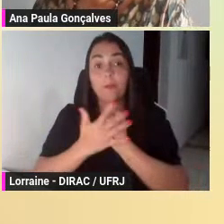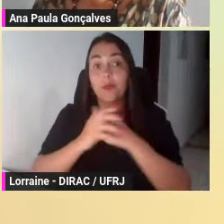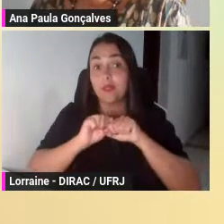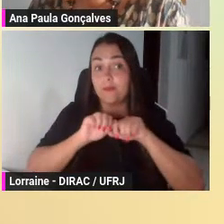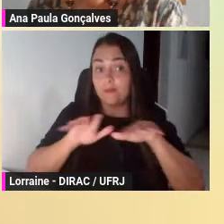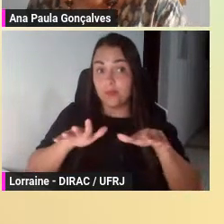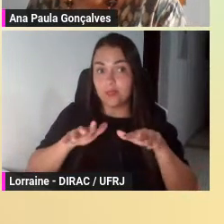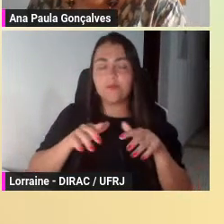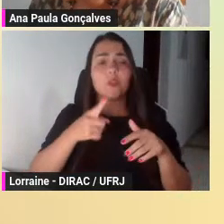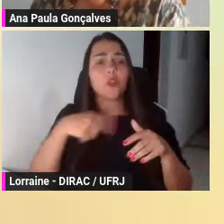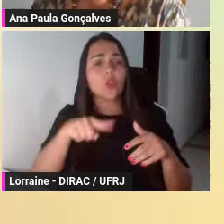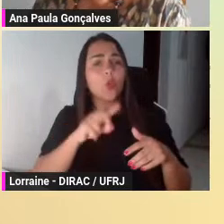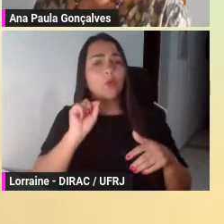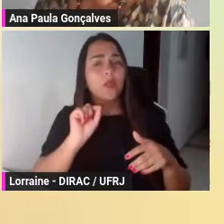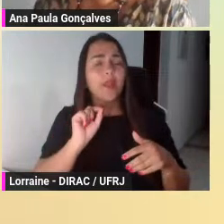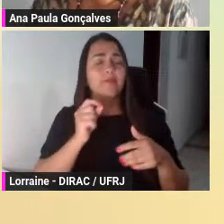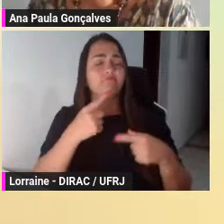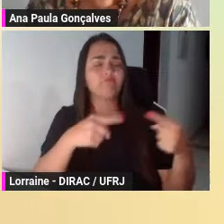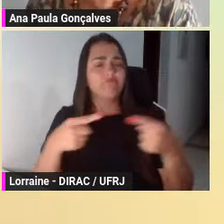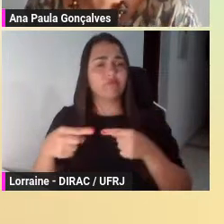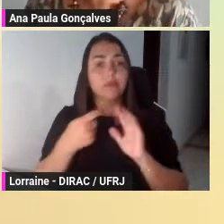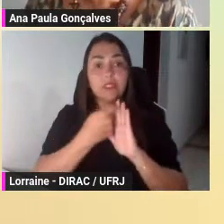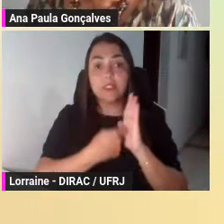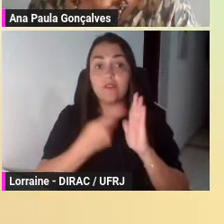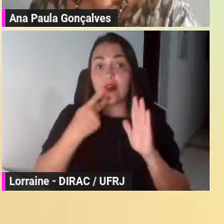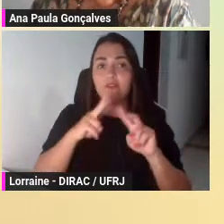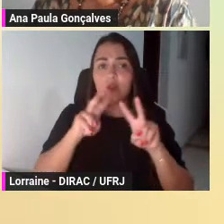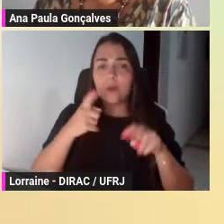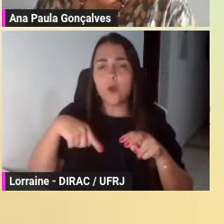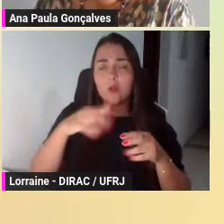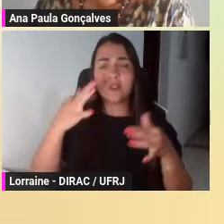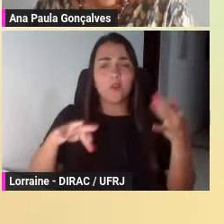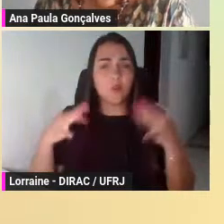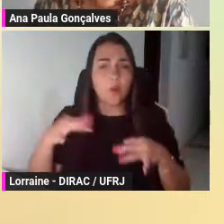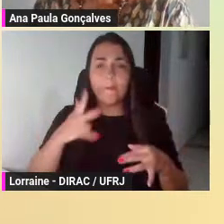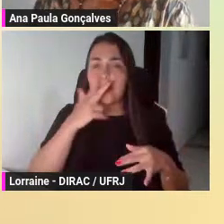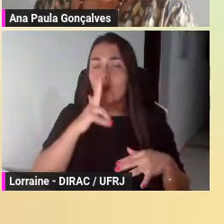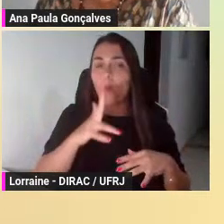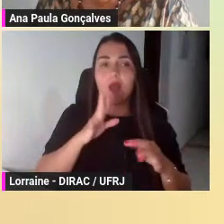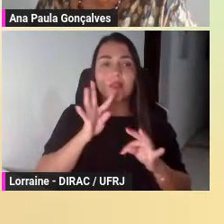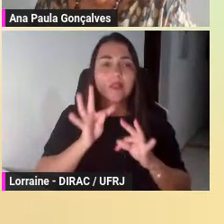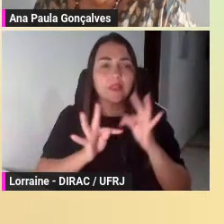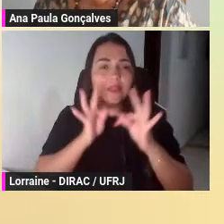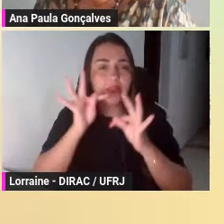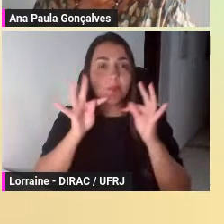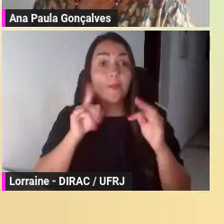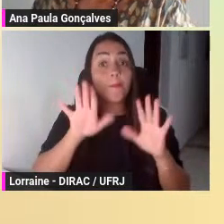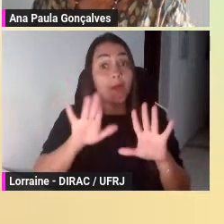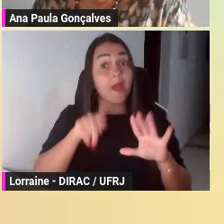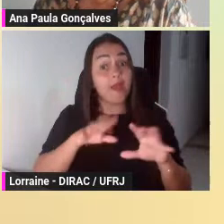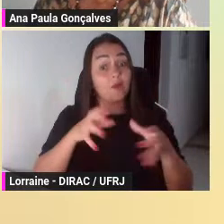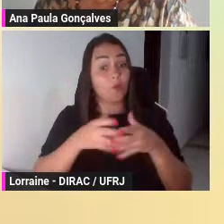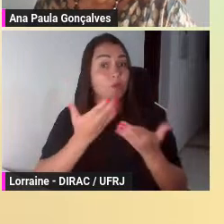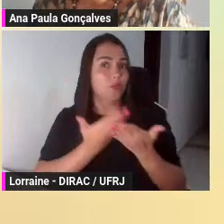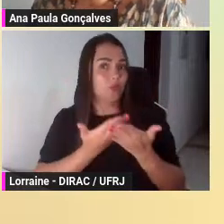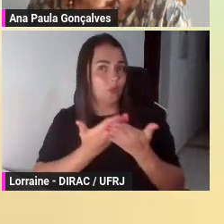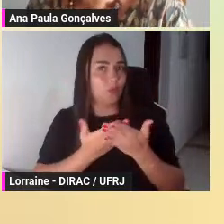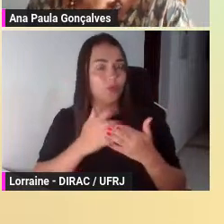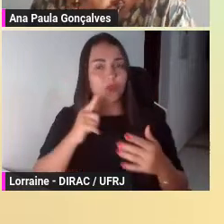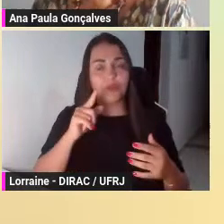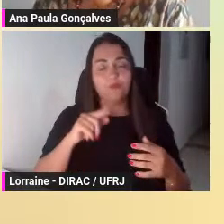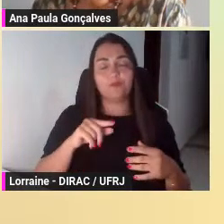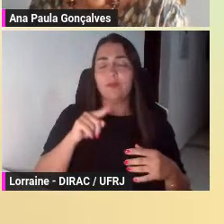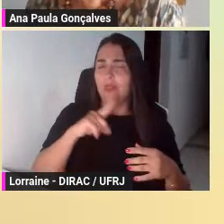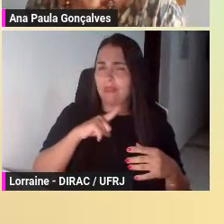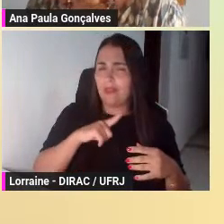Discutíamos esses textos e conversávamos sobre as nossas dores. Era assim, como se fosse uma terapia, mas era um grupo de estudo. E nisso a gente foi se